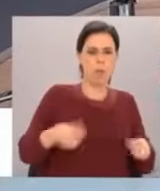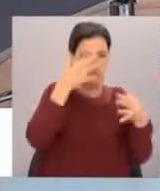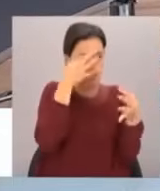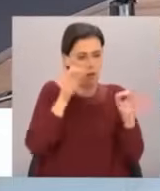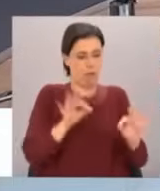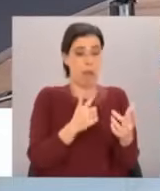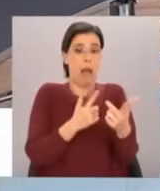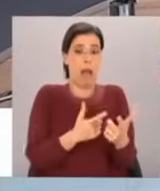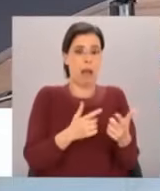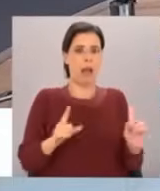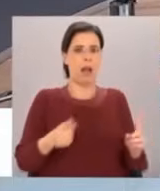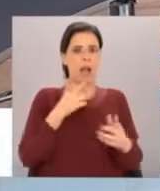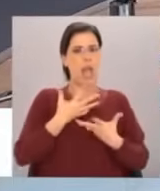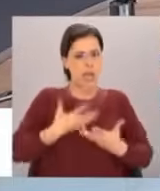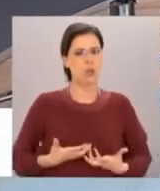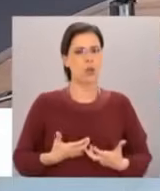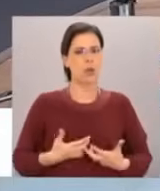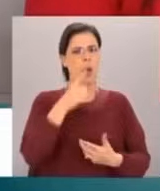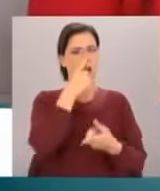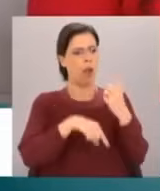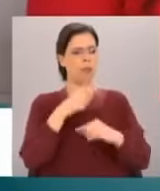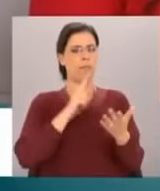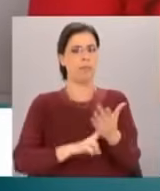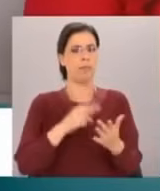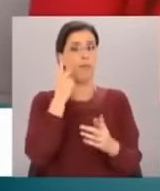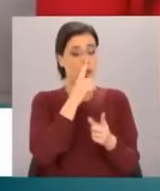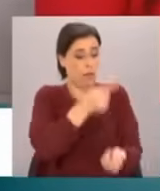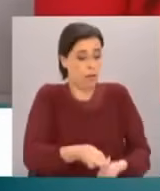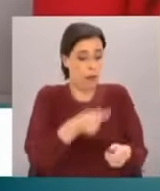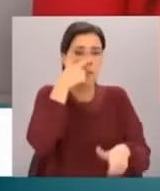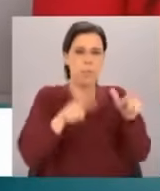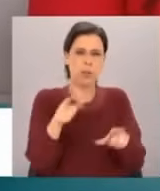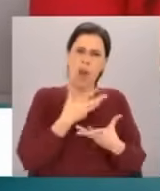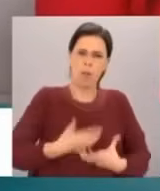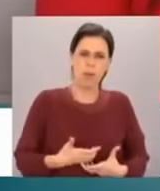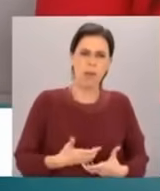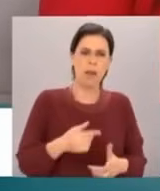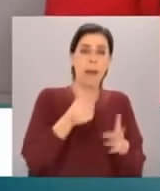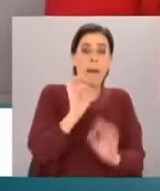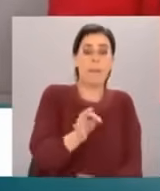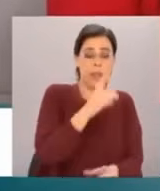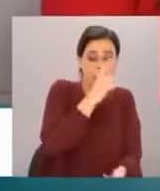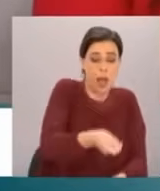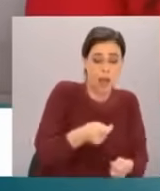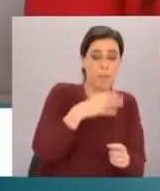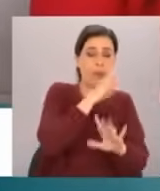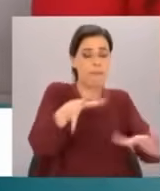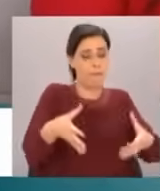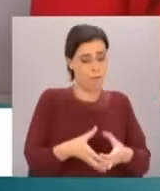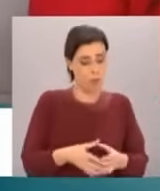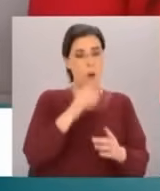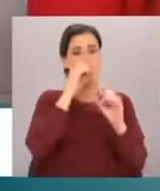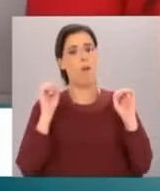saltaram aqui a caça é insultuoso para quem de facto Digno mundo Rural das populações que estão dependentes da agricultura familiar